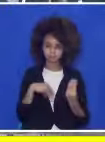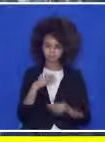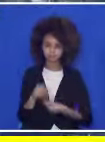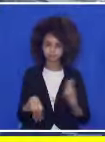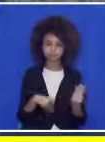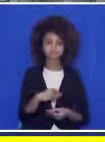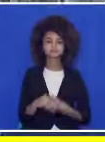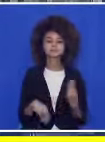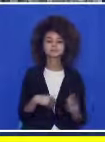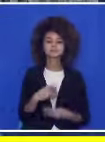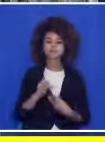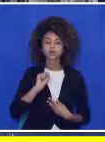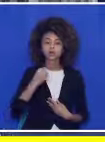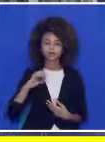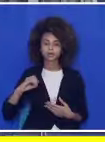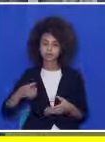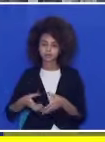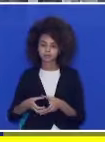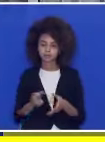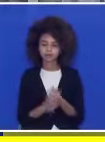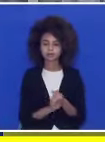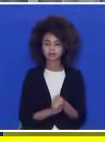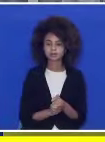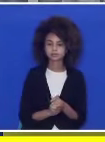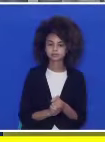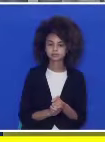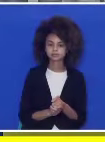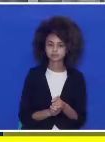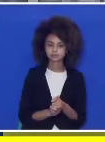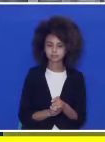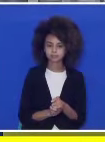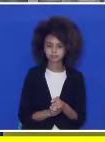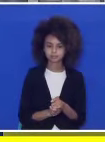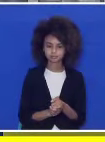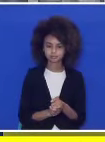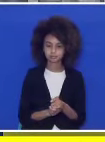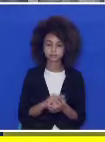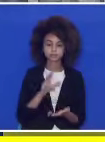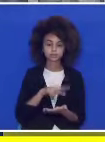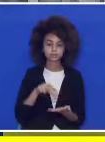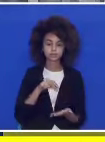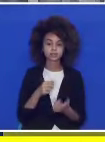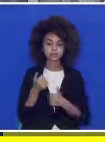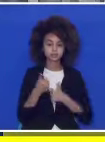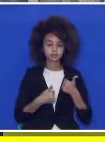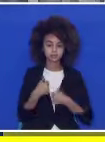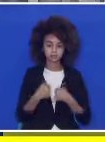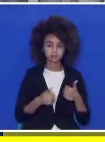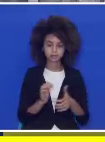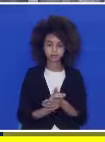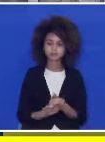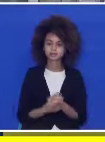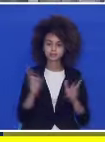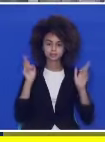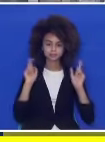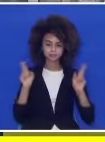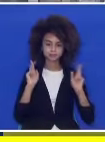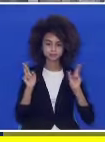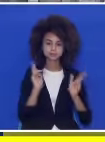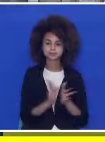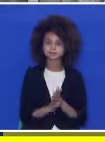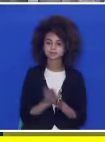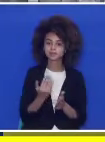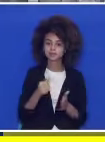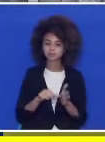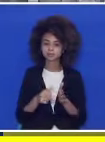Globo carregado, embaralhando 80 bolas numeradas de 01 a 80. Sorteio da Time Mania. Estamos na torcida.